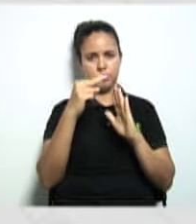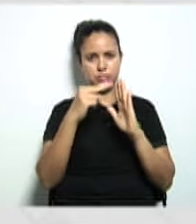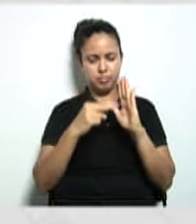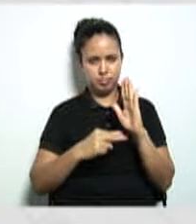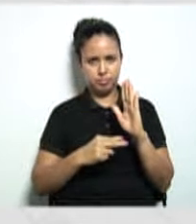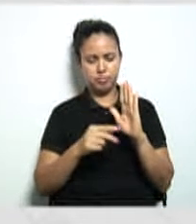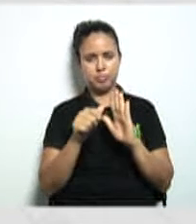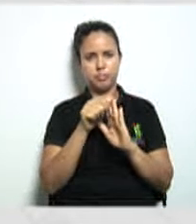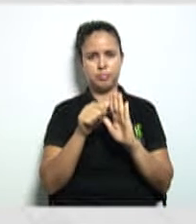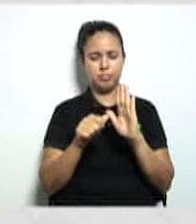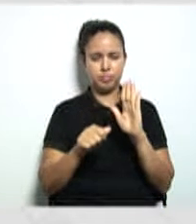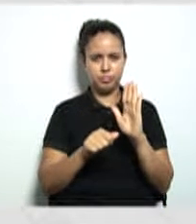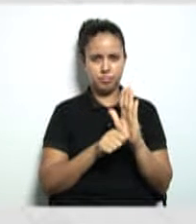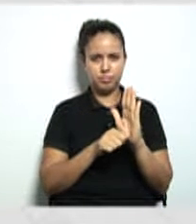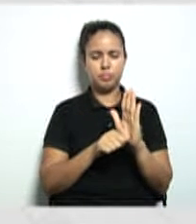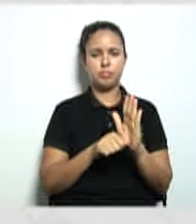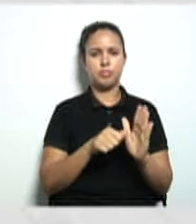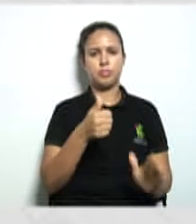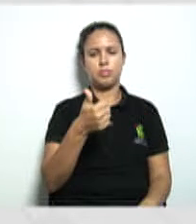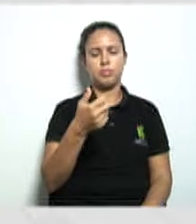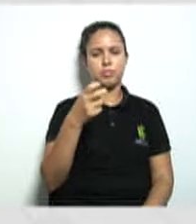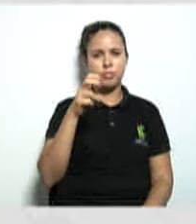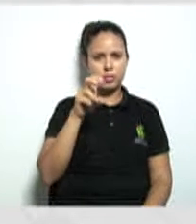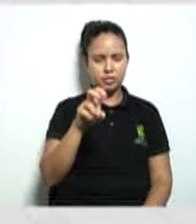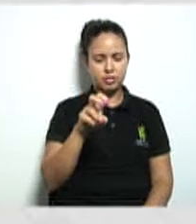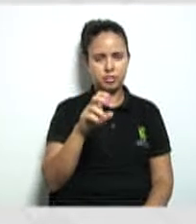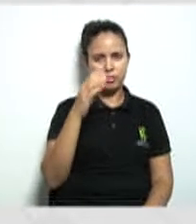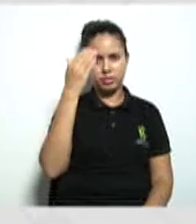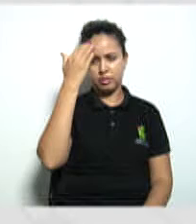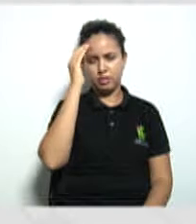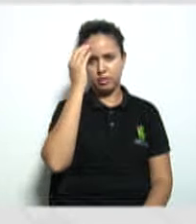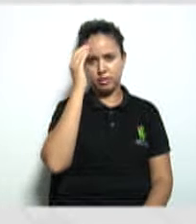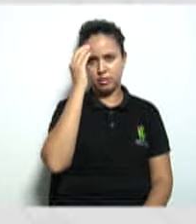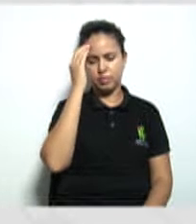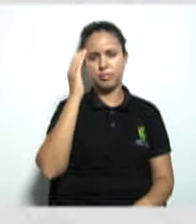artigo 5º, para que possamos entender esse princípio.